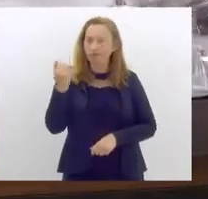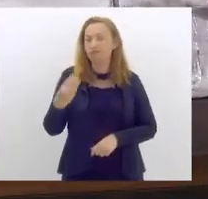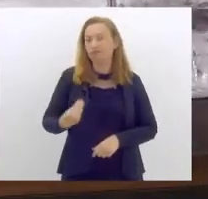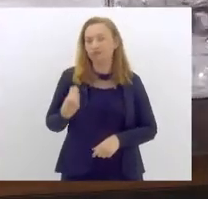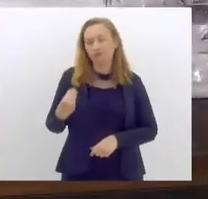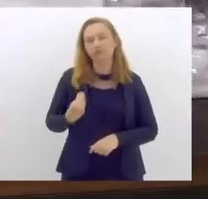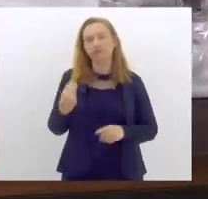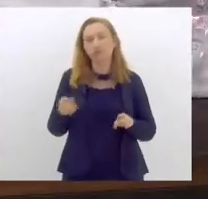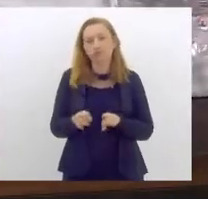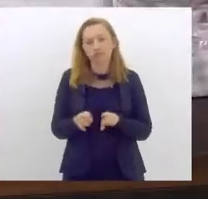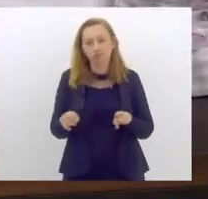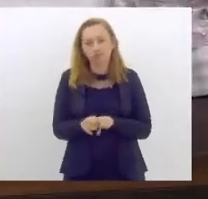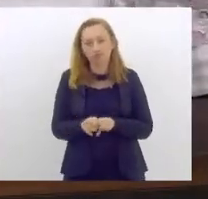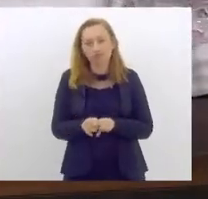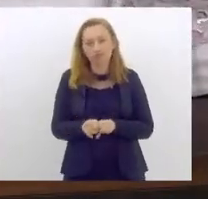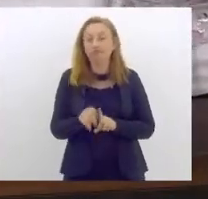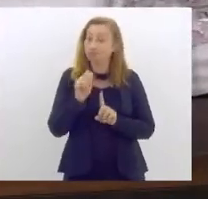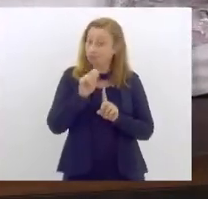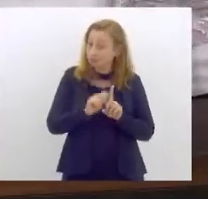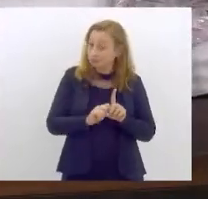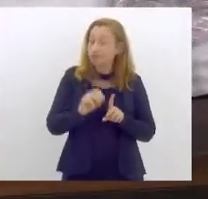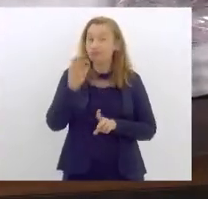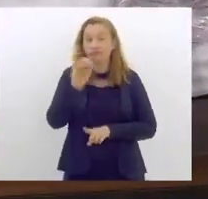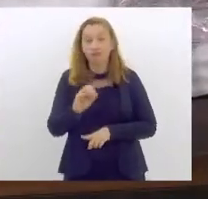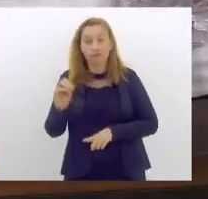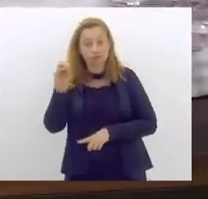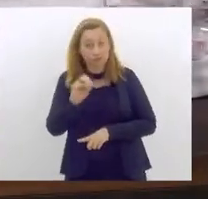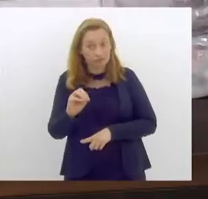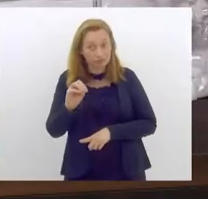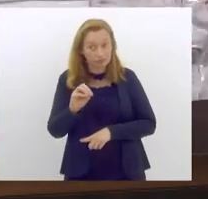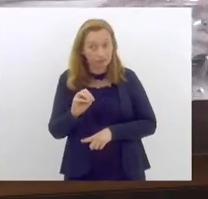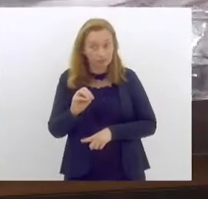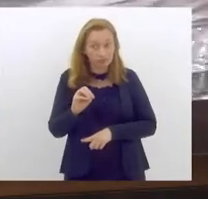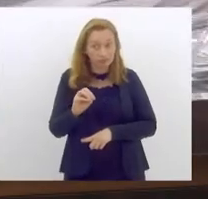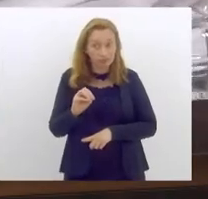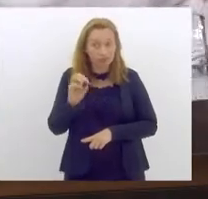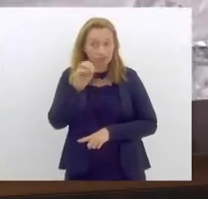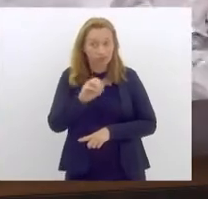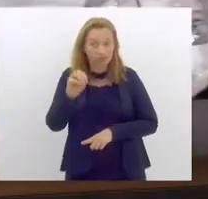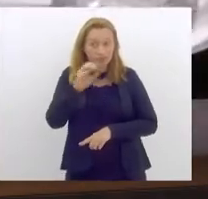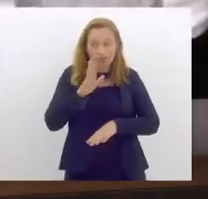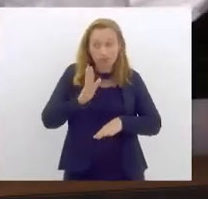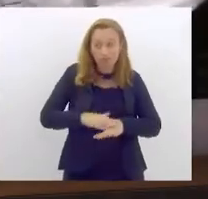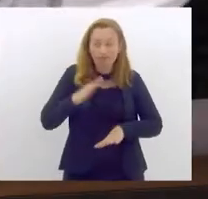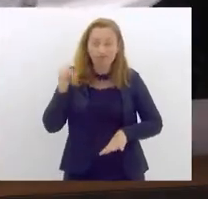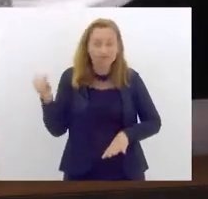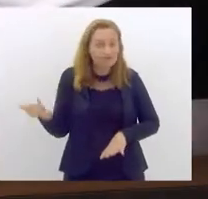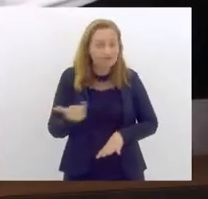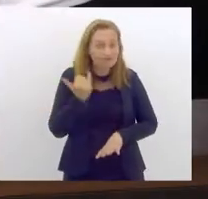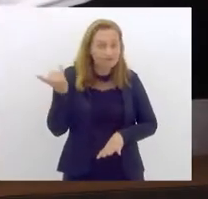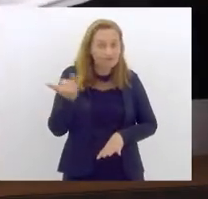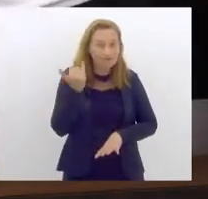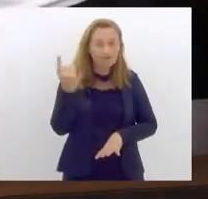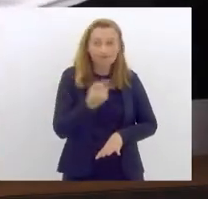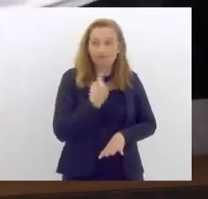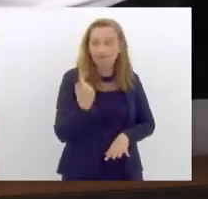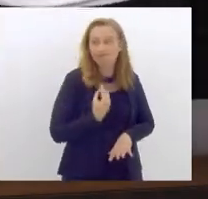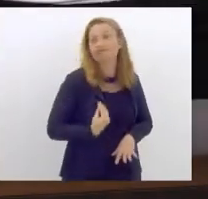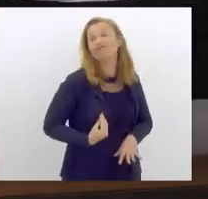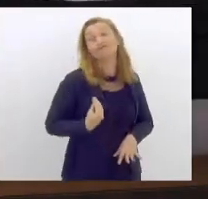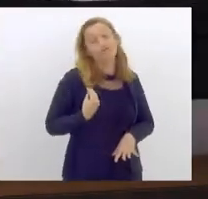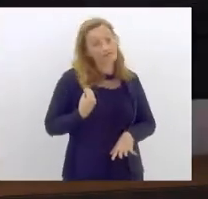vivendo também nesse mês de outubro talvez esse seja o outubro mais importante das nossas vidas